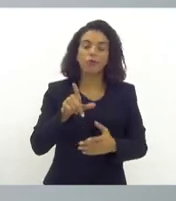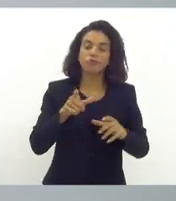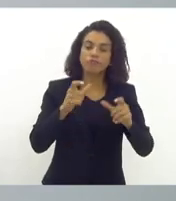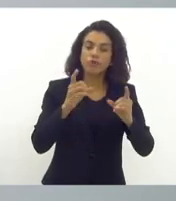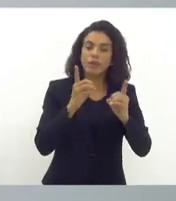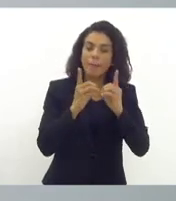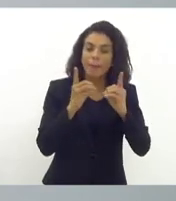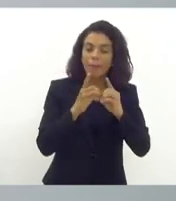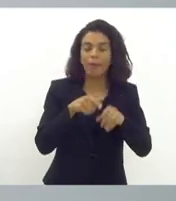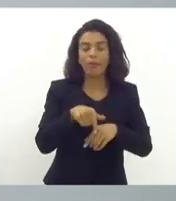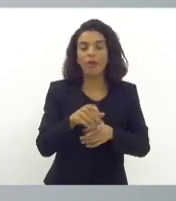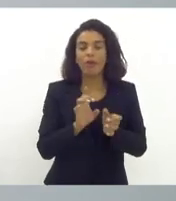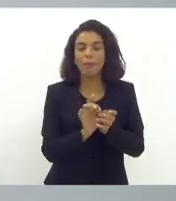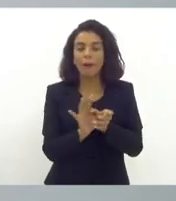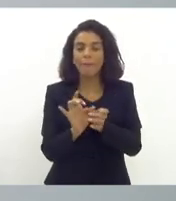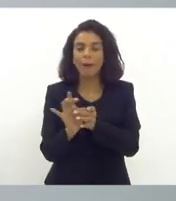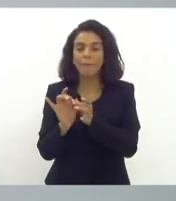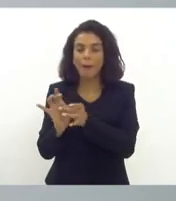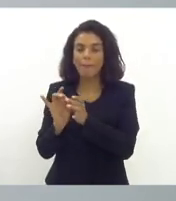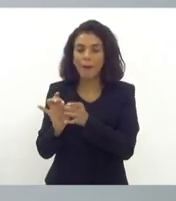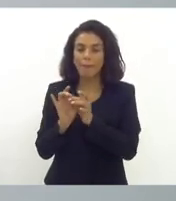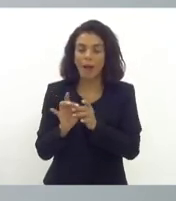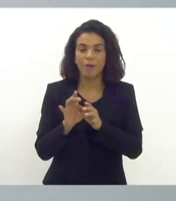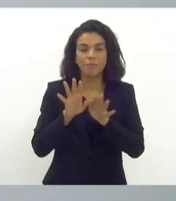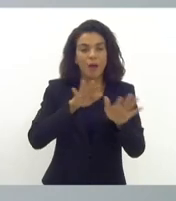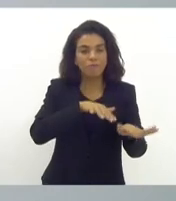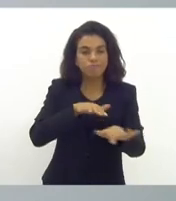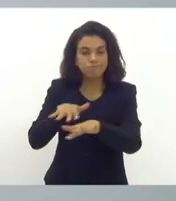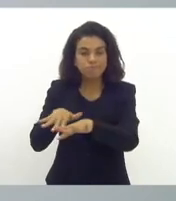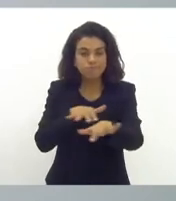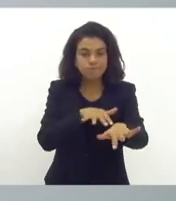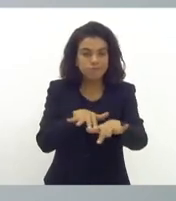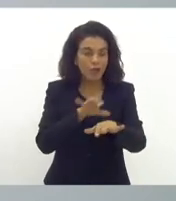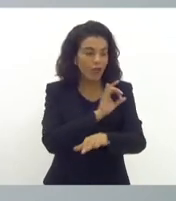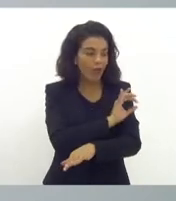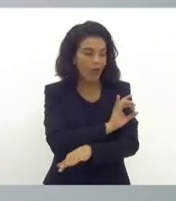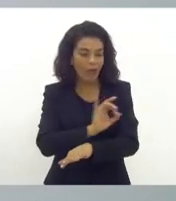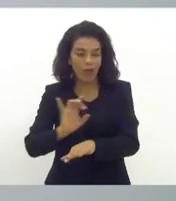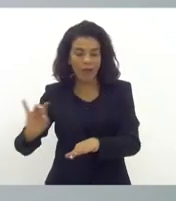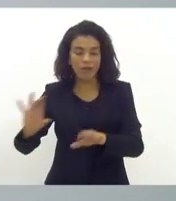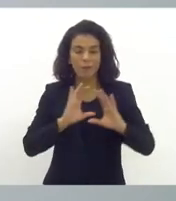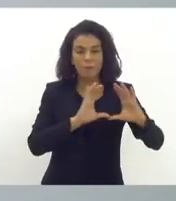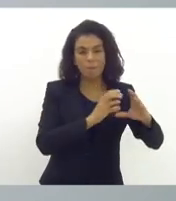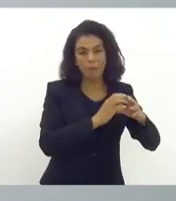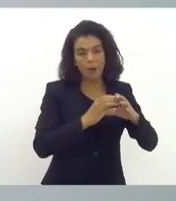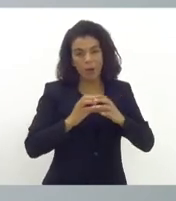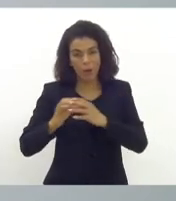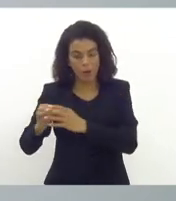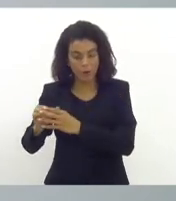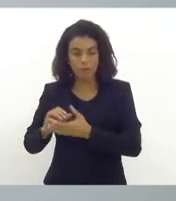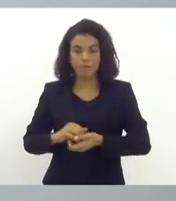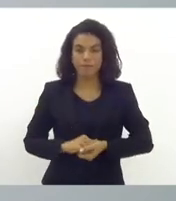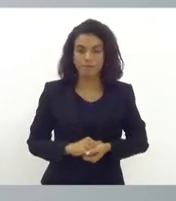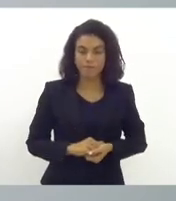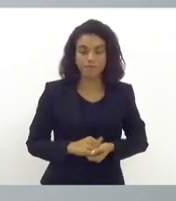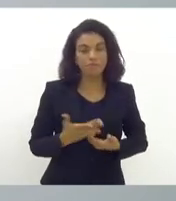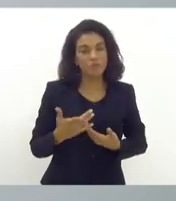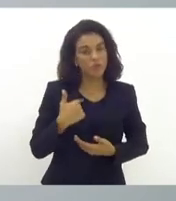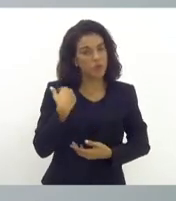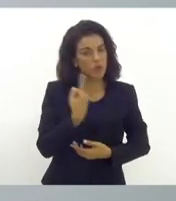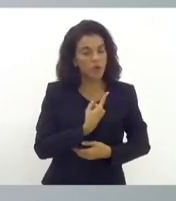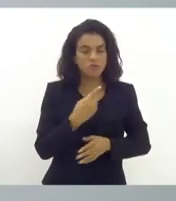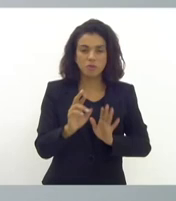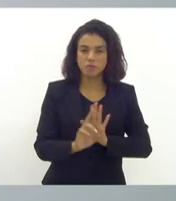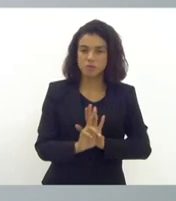as questões inerentes ao desfile de blocos principalmente pela cidade né E nós estamos aqui à disposição da frente